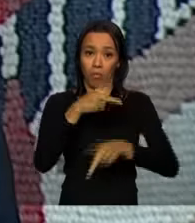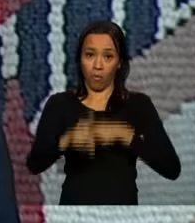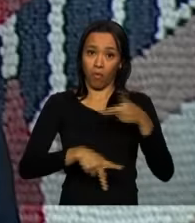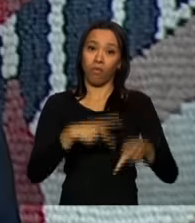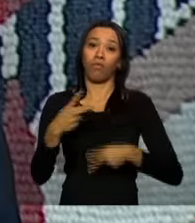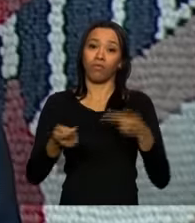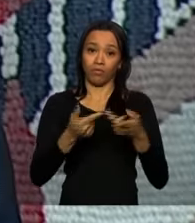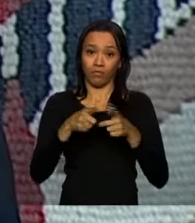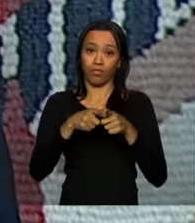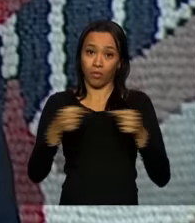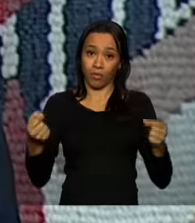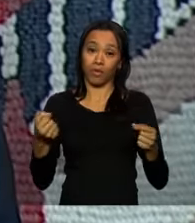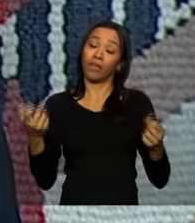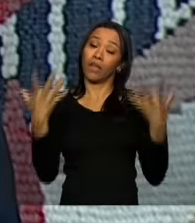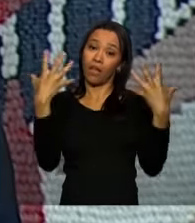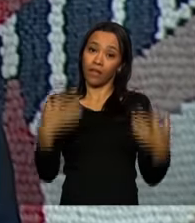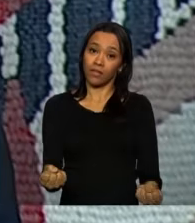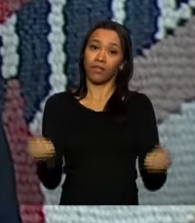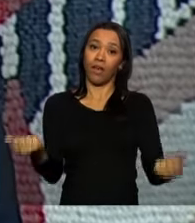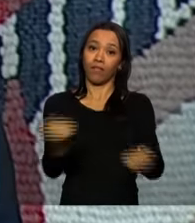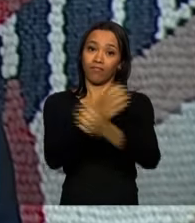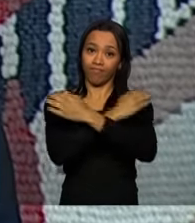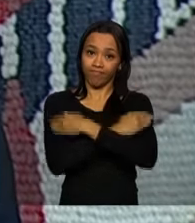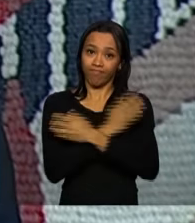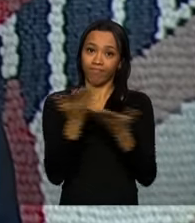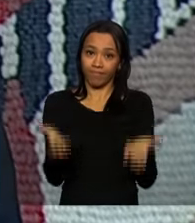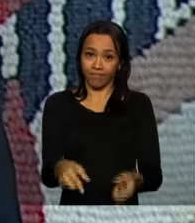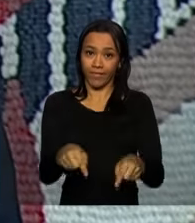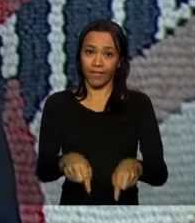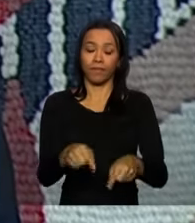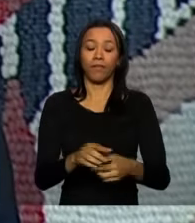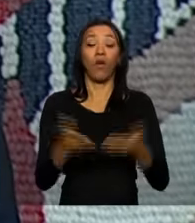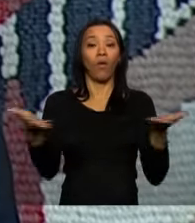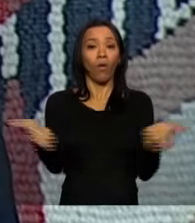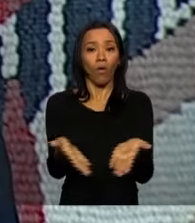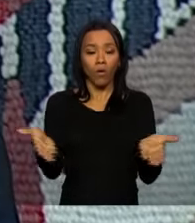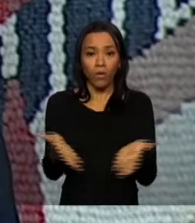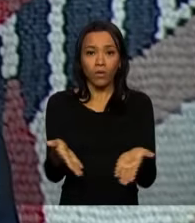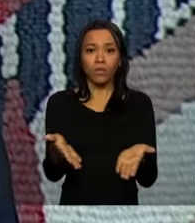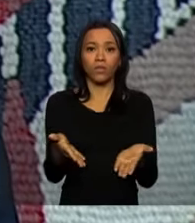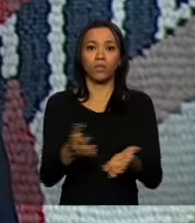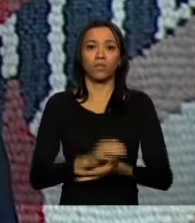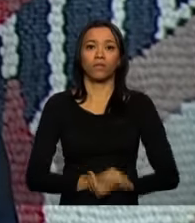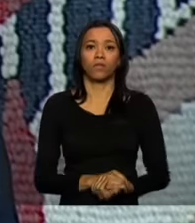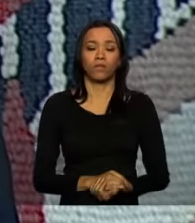braços abertos. Atualmente,